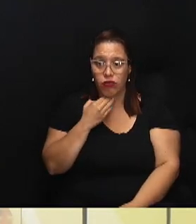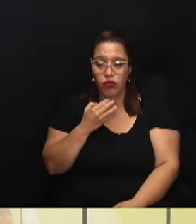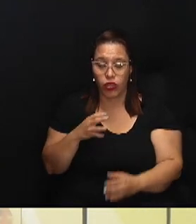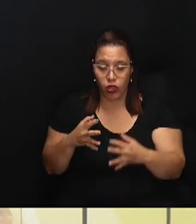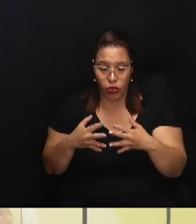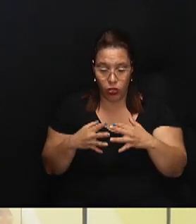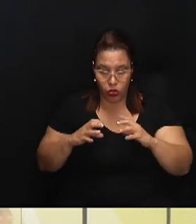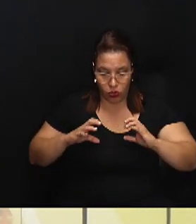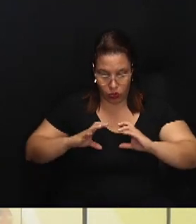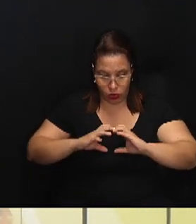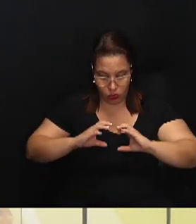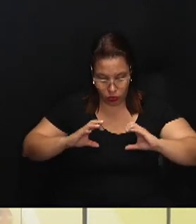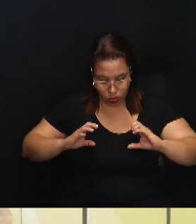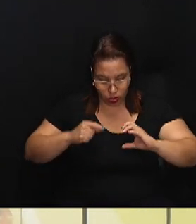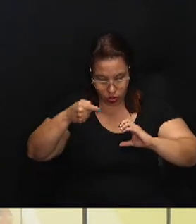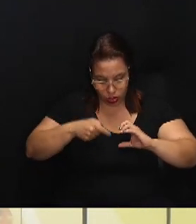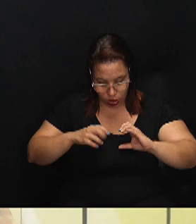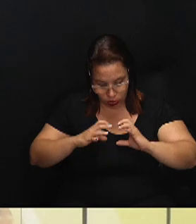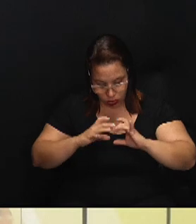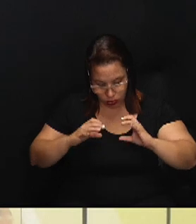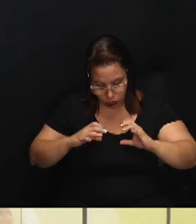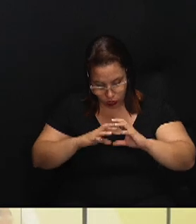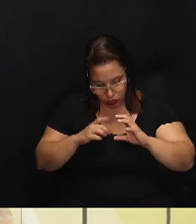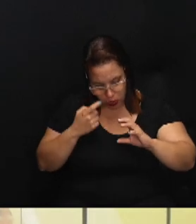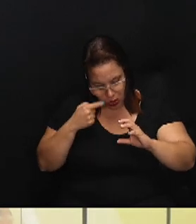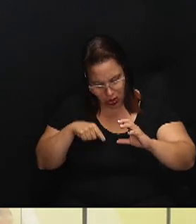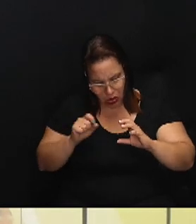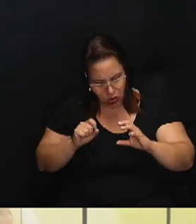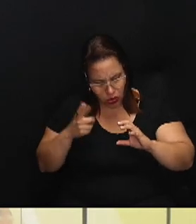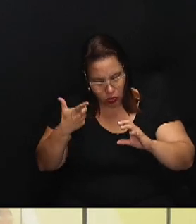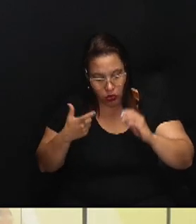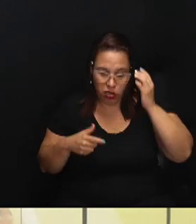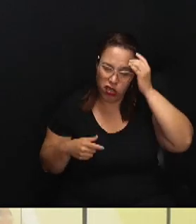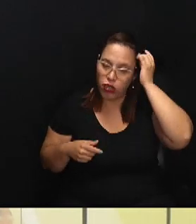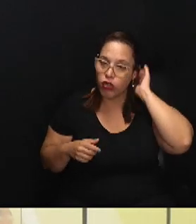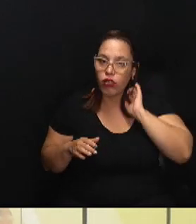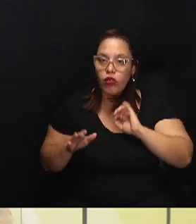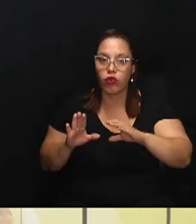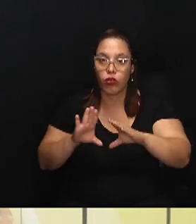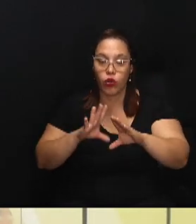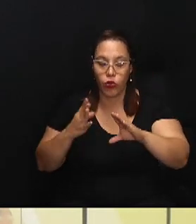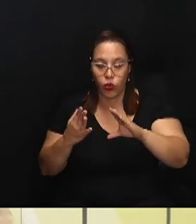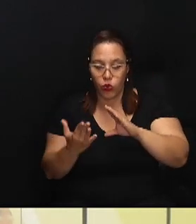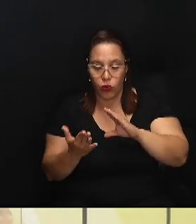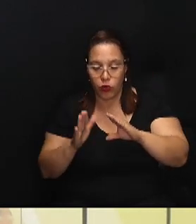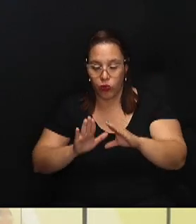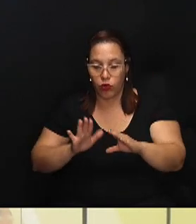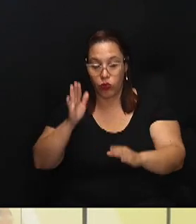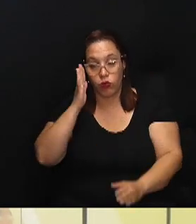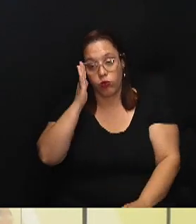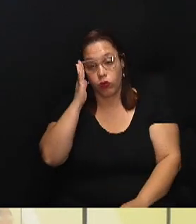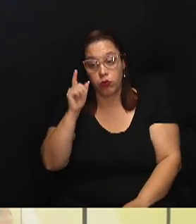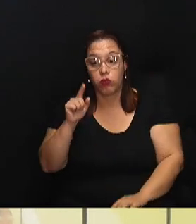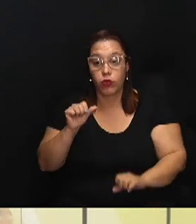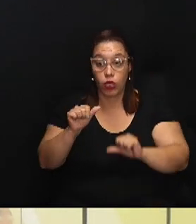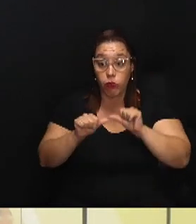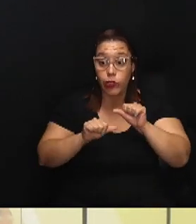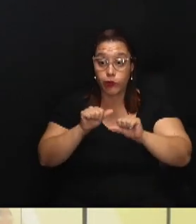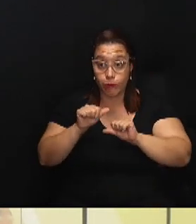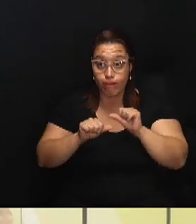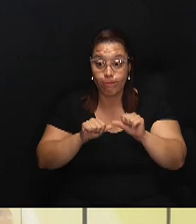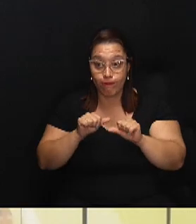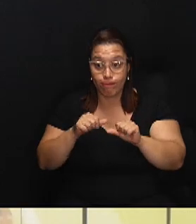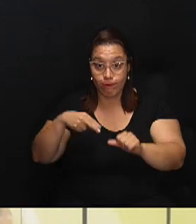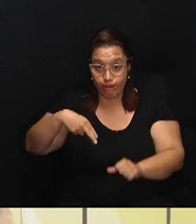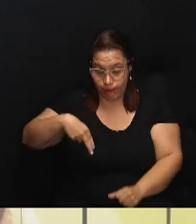pessoa. E esses recursos de neuroimagem funcional começaram a ver que tem realmente algumas alterações ali,